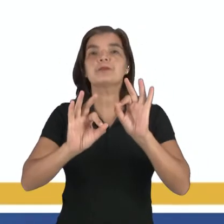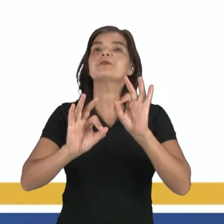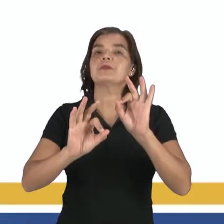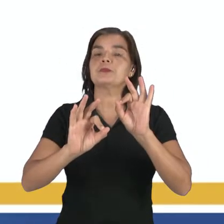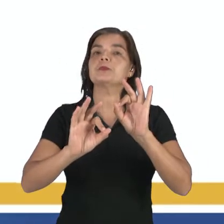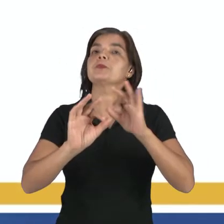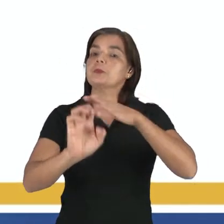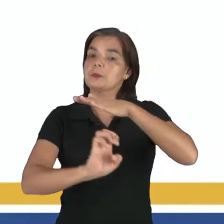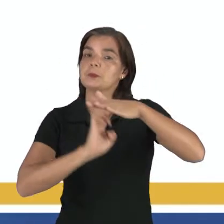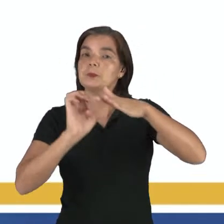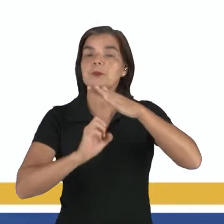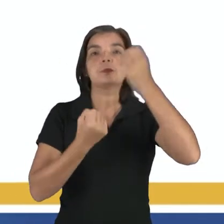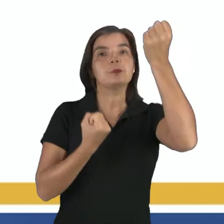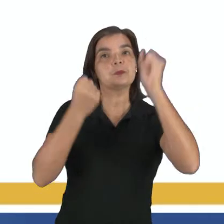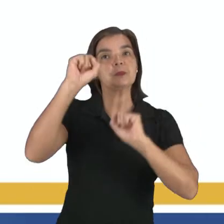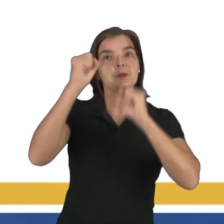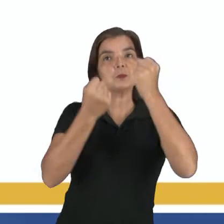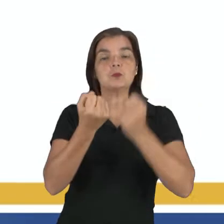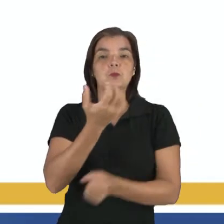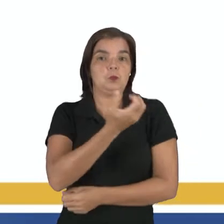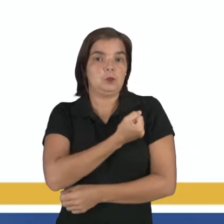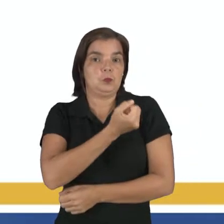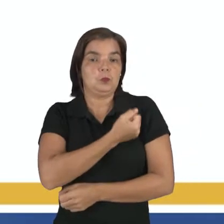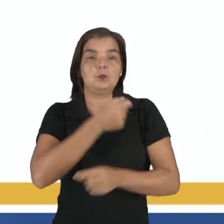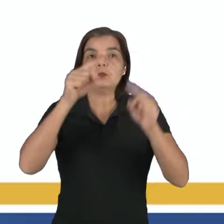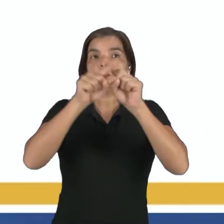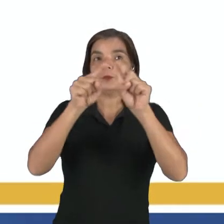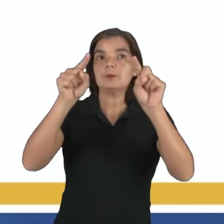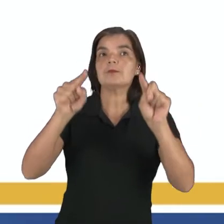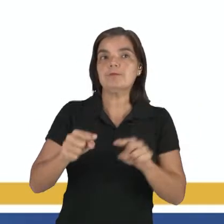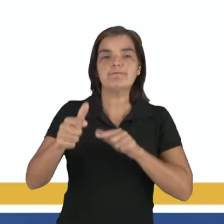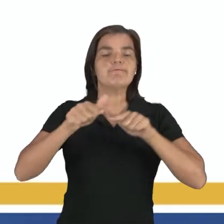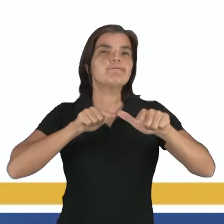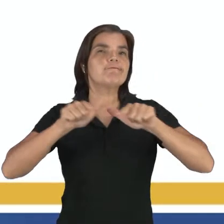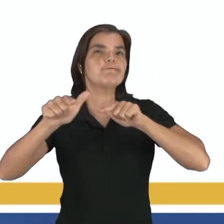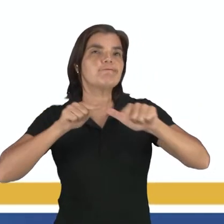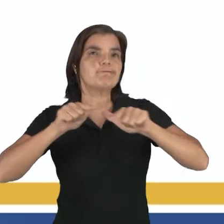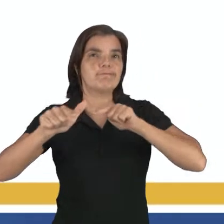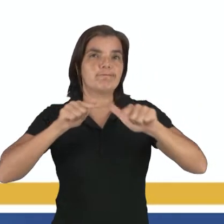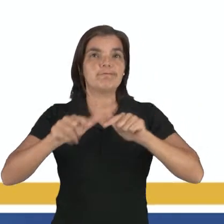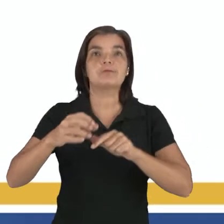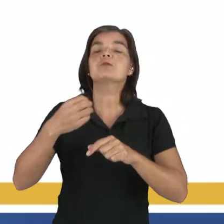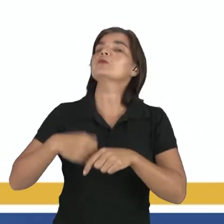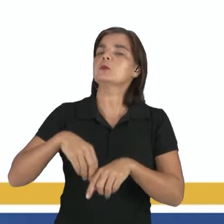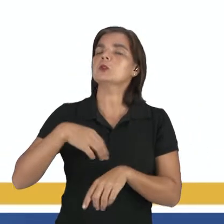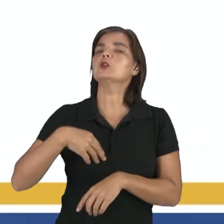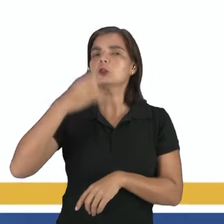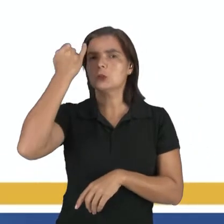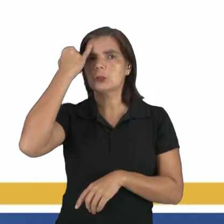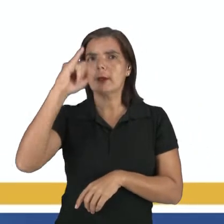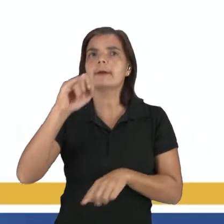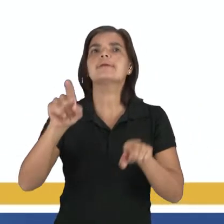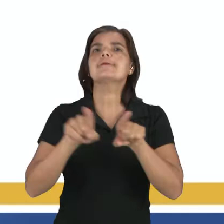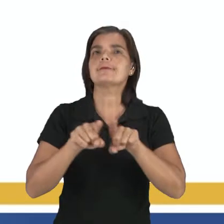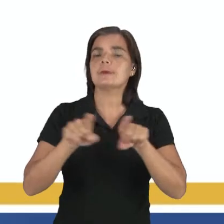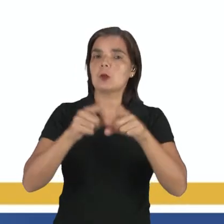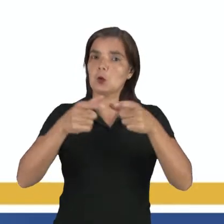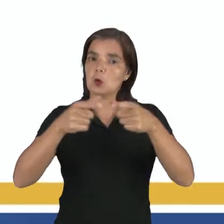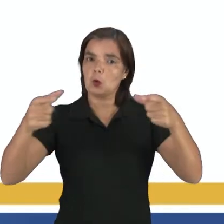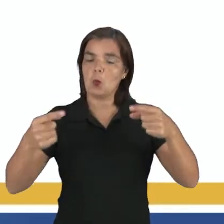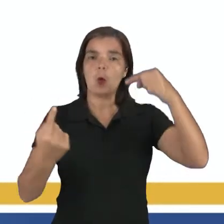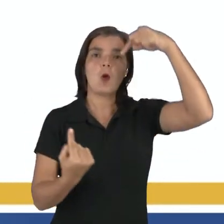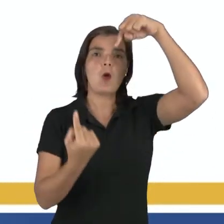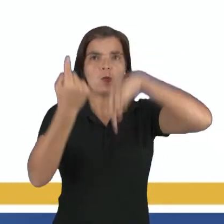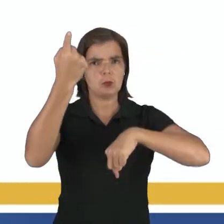produzidos em uma fábrica e o número de funcionários trabalhando em condições ideais nela são